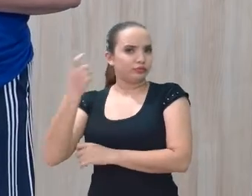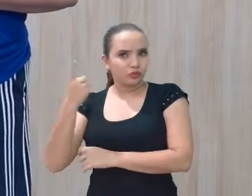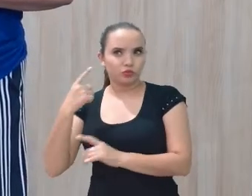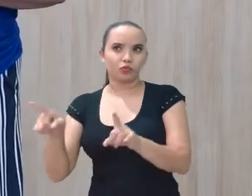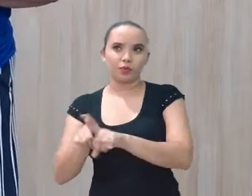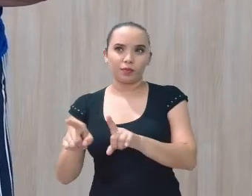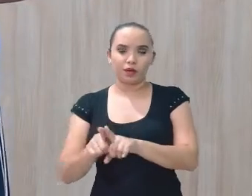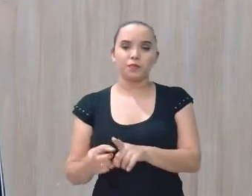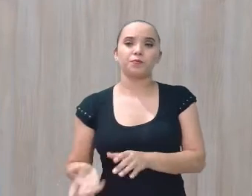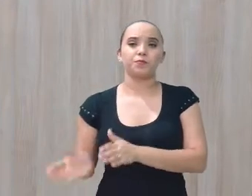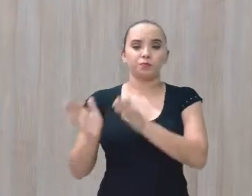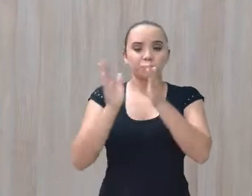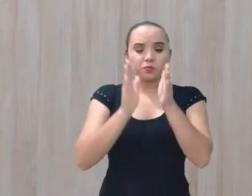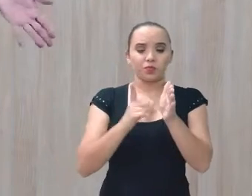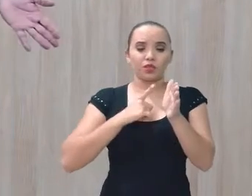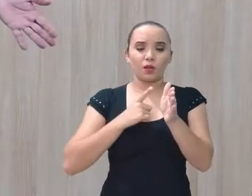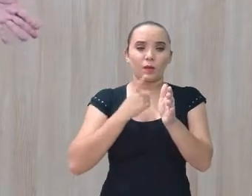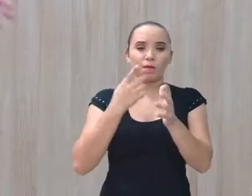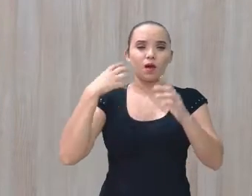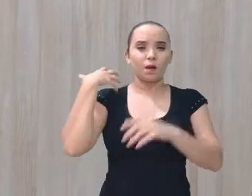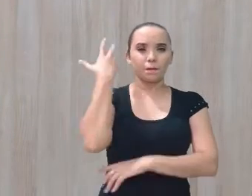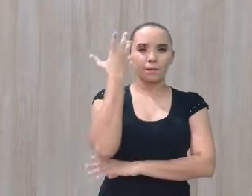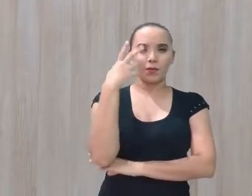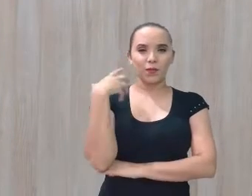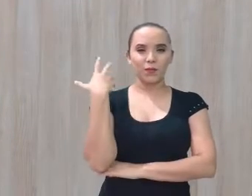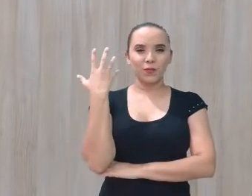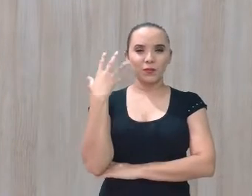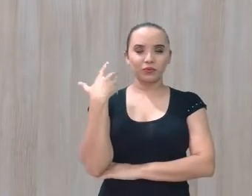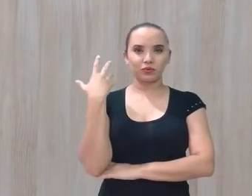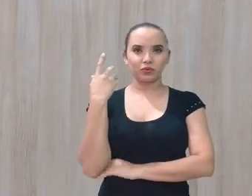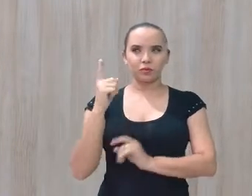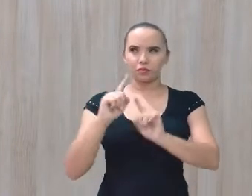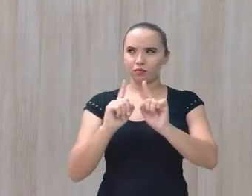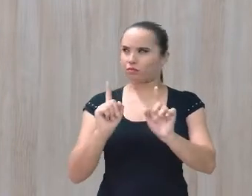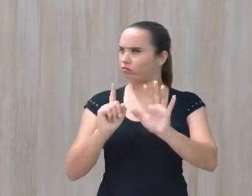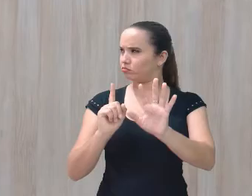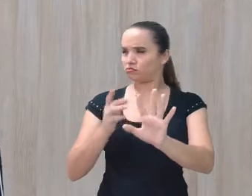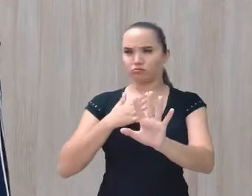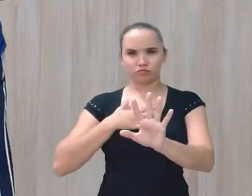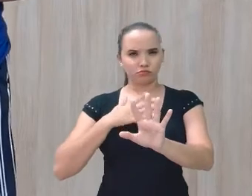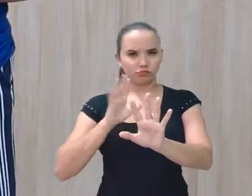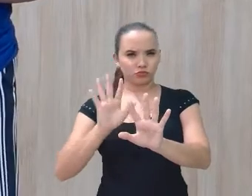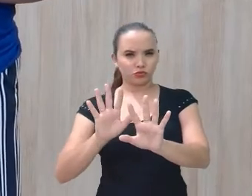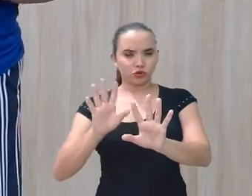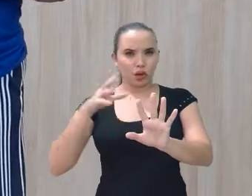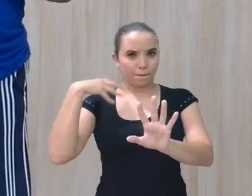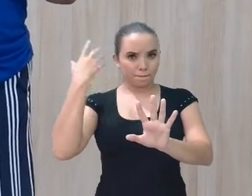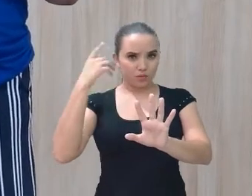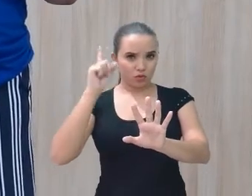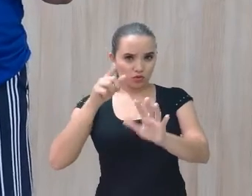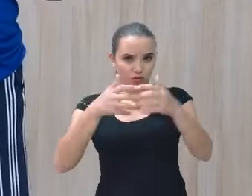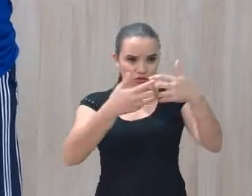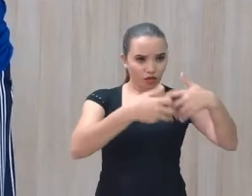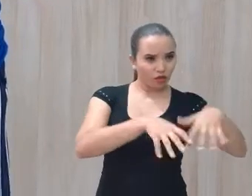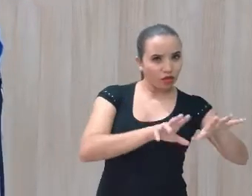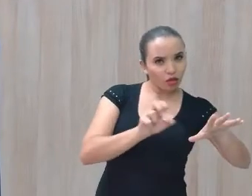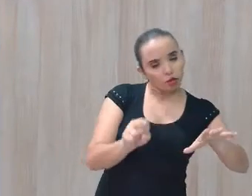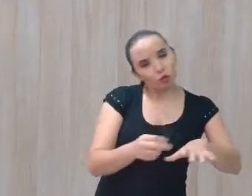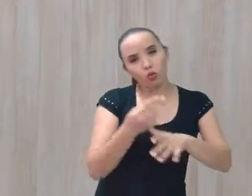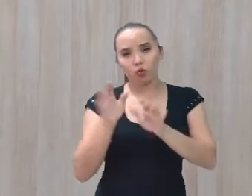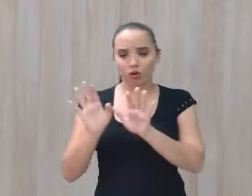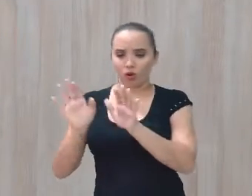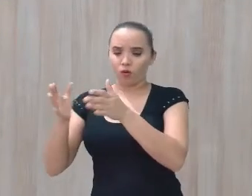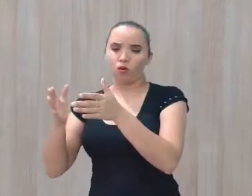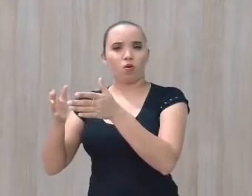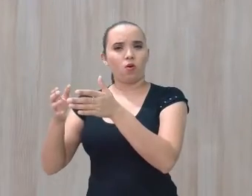música. E aí, a música é natural ou artificial? O que é que vocês acham? Tem muito o que